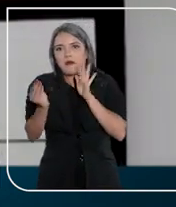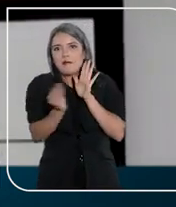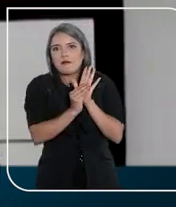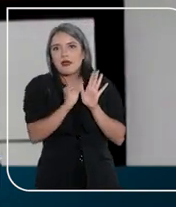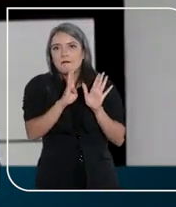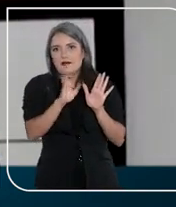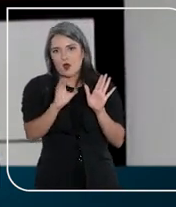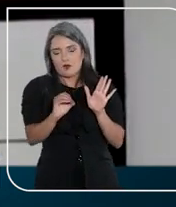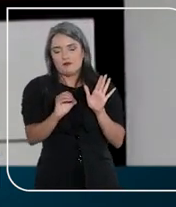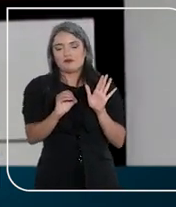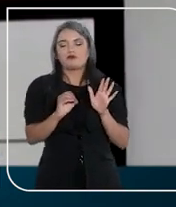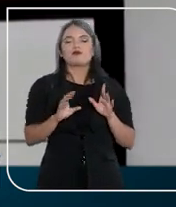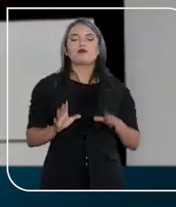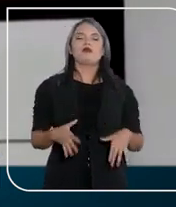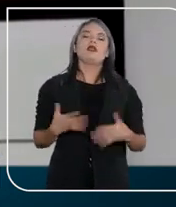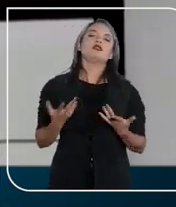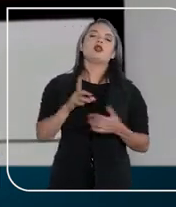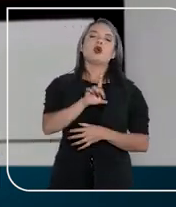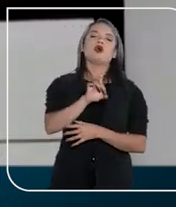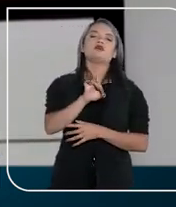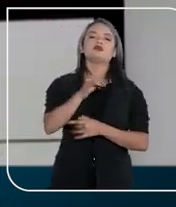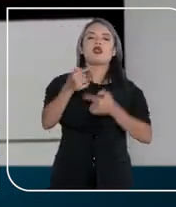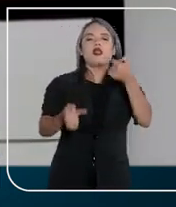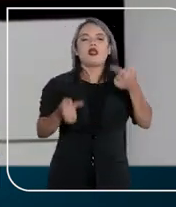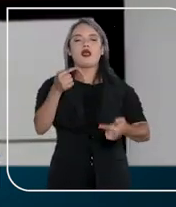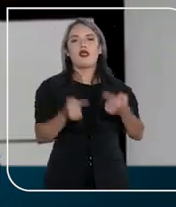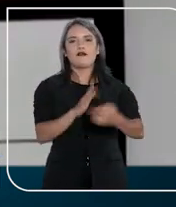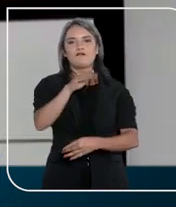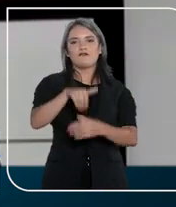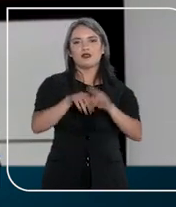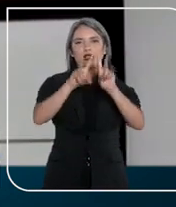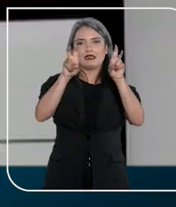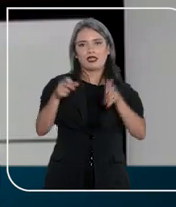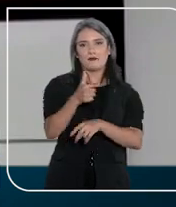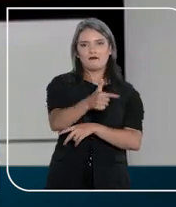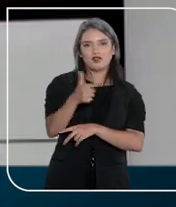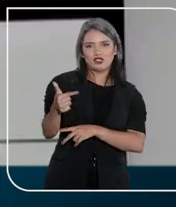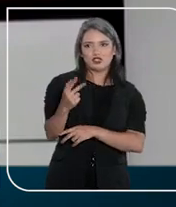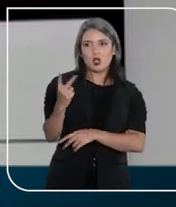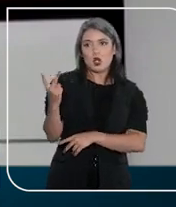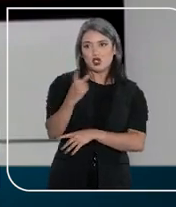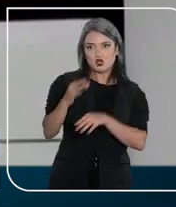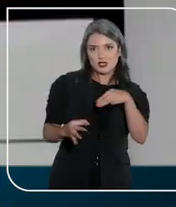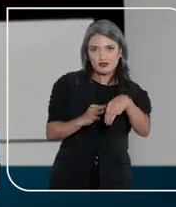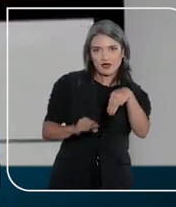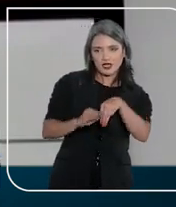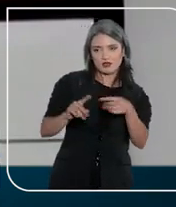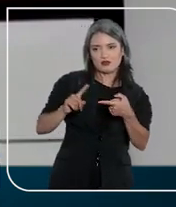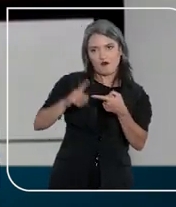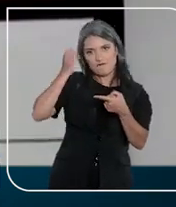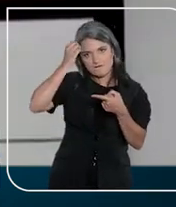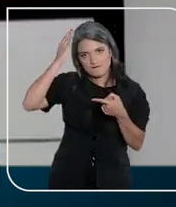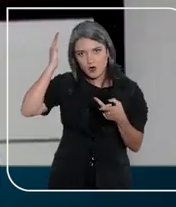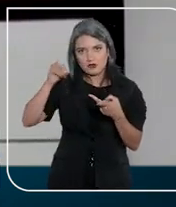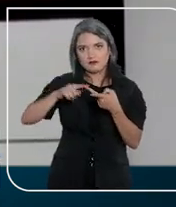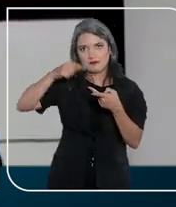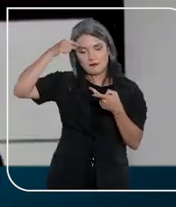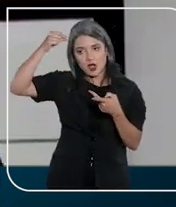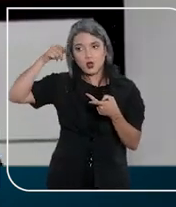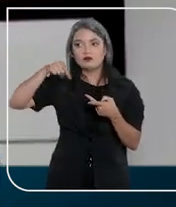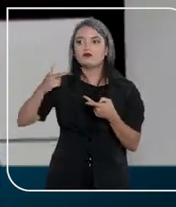do tema 22, o ministro Luiz Fux e o ministro Roberto Barroso, muito bem elucidaram dizendo o seguinte: em um Estado